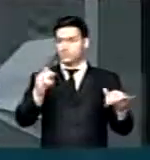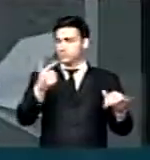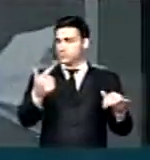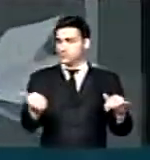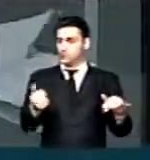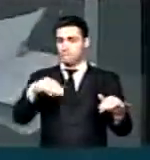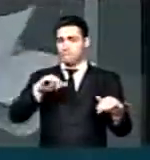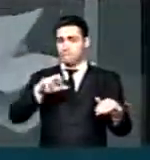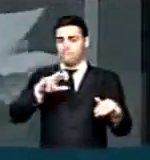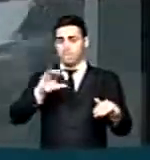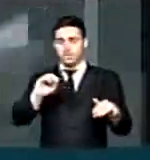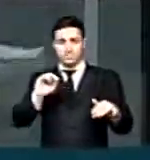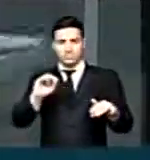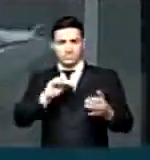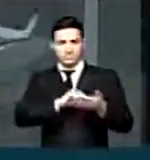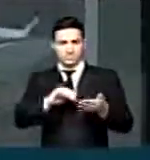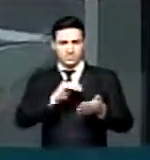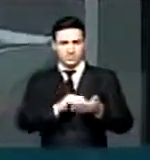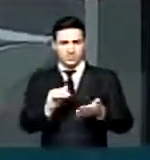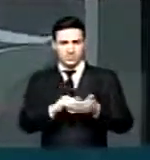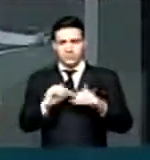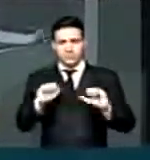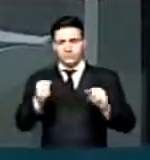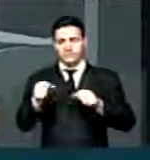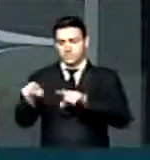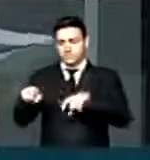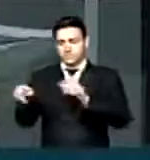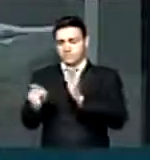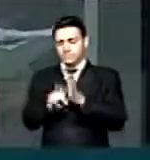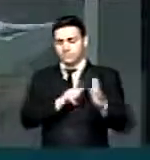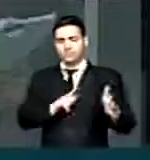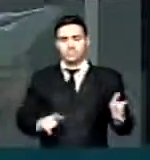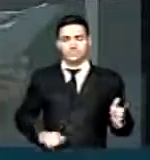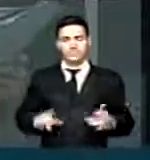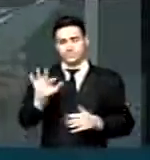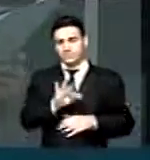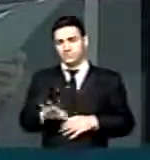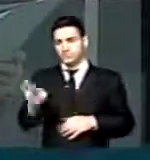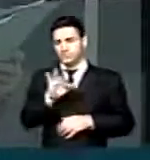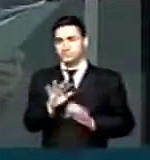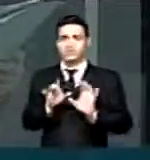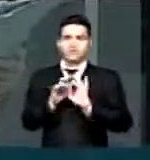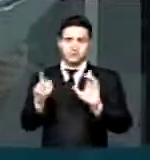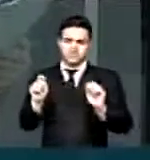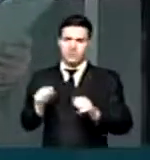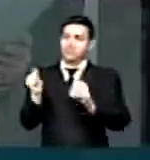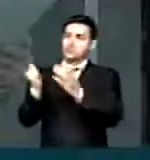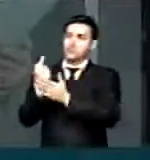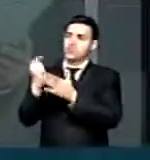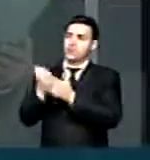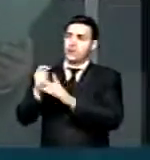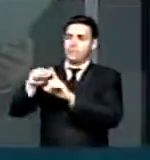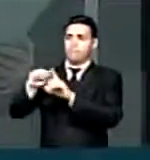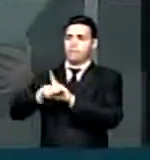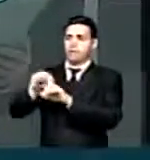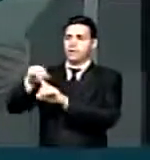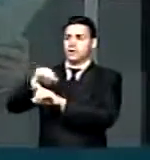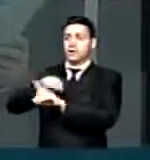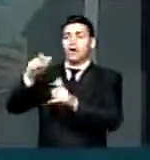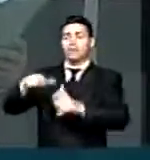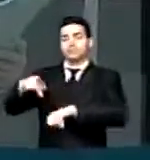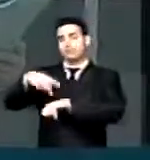março, Secretaria de Defesa Agropecuária do Governo Federal, liberando a importação das bananas do Equador,